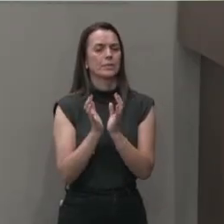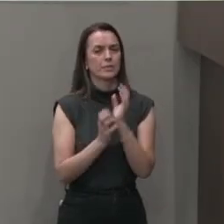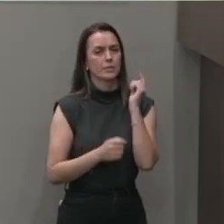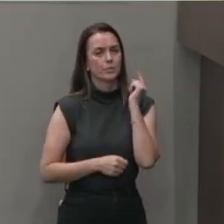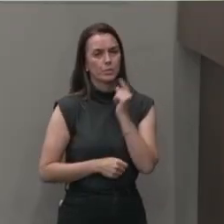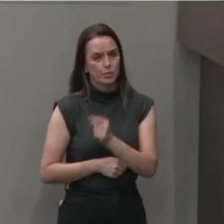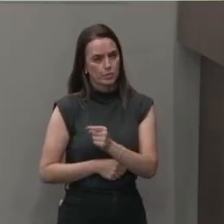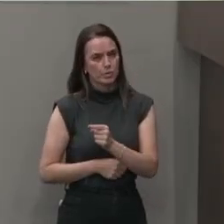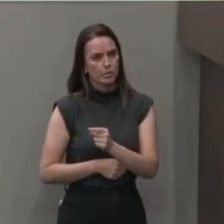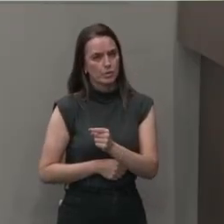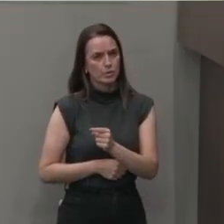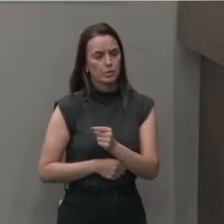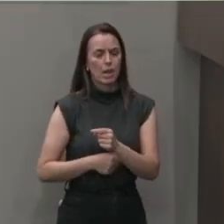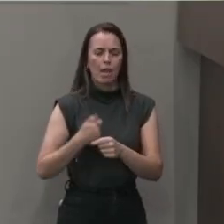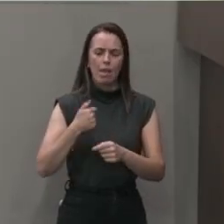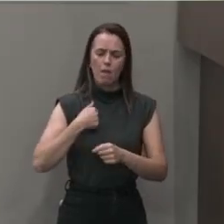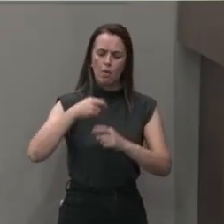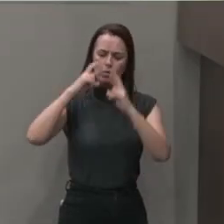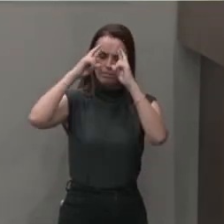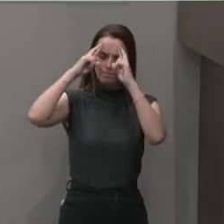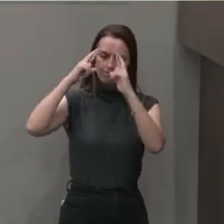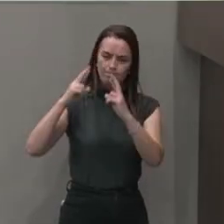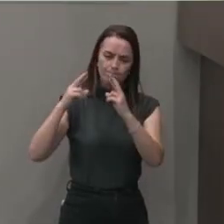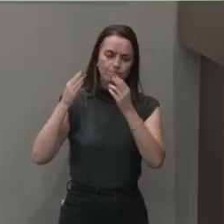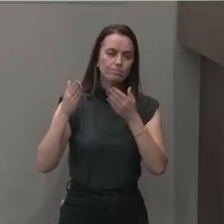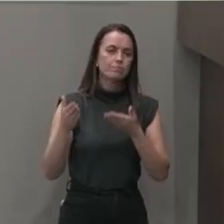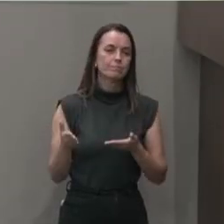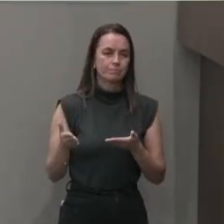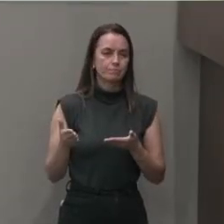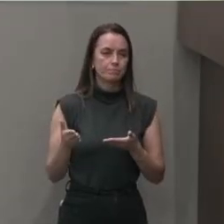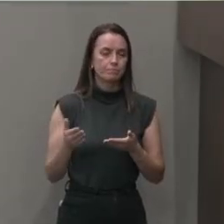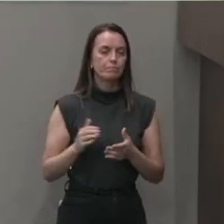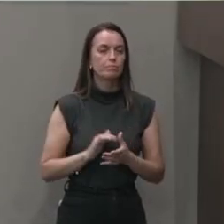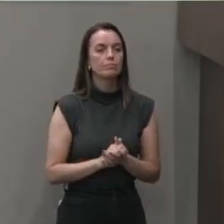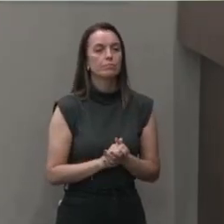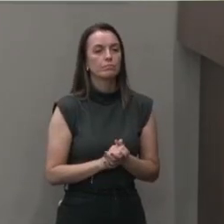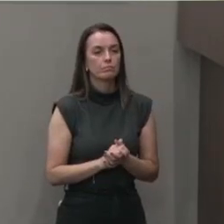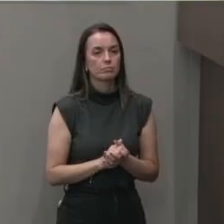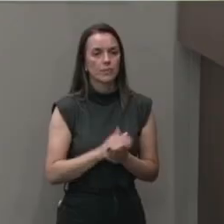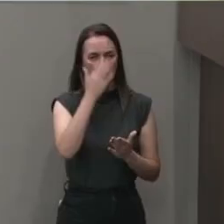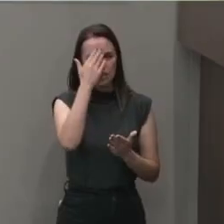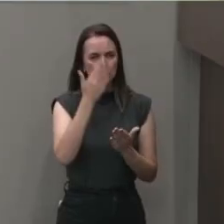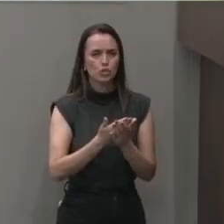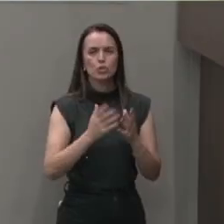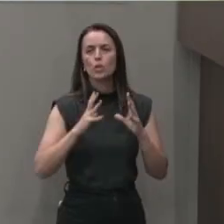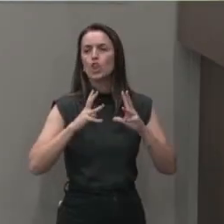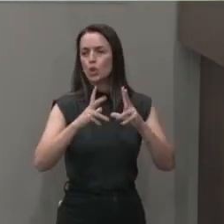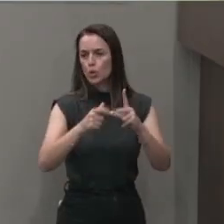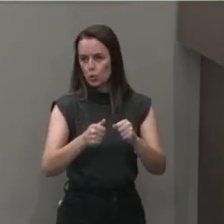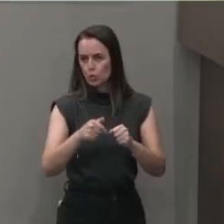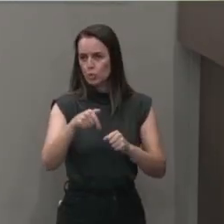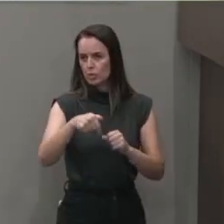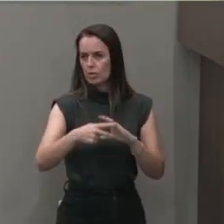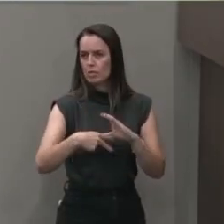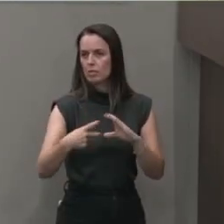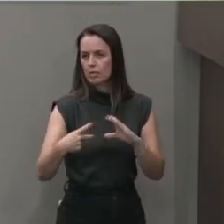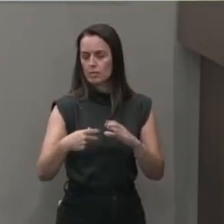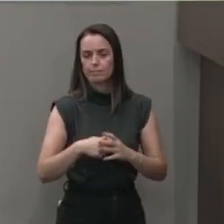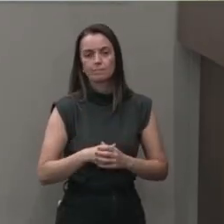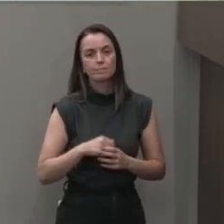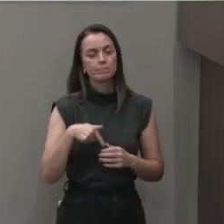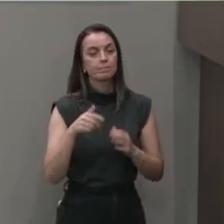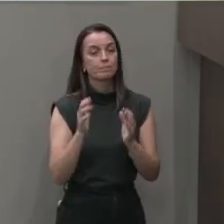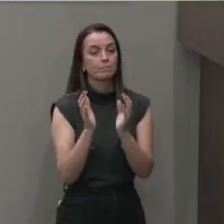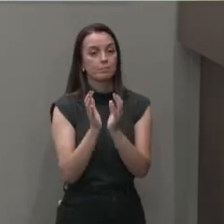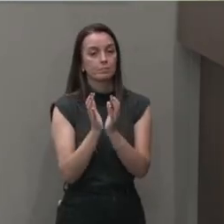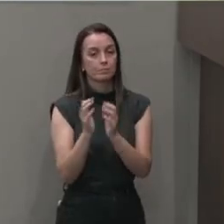total respeito desse vereador aqui e com certeza, pelo que dá para ver, de toda essa casa aqui. Uma classe dos